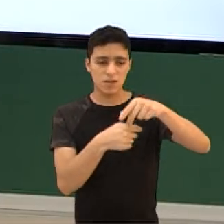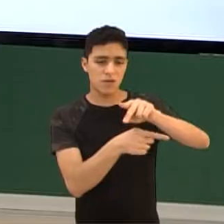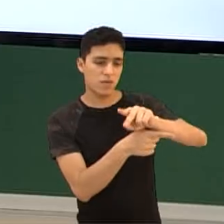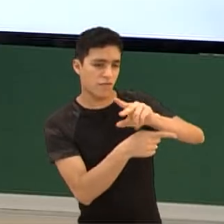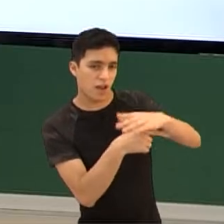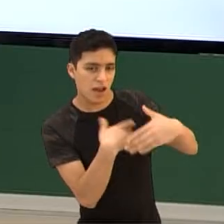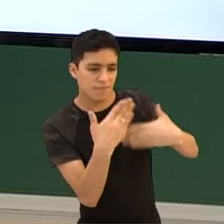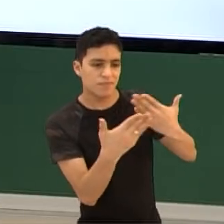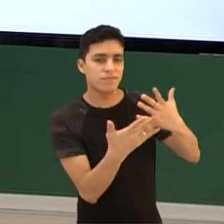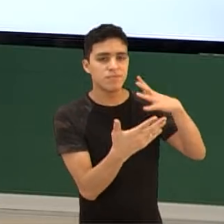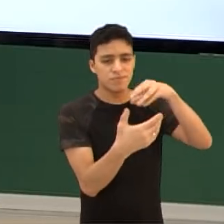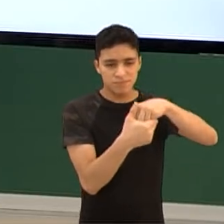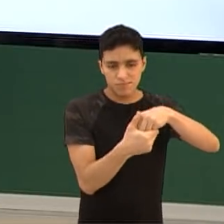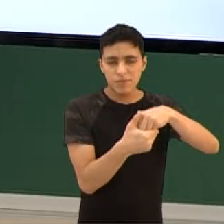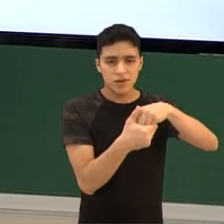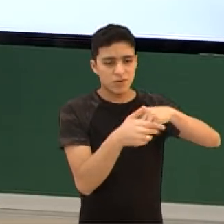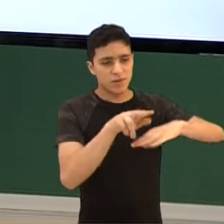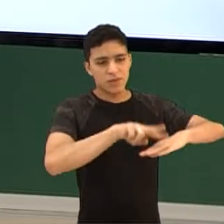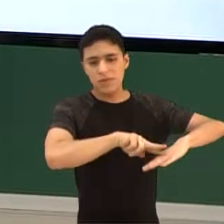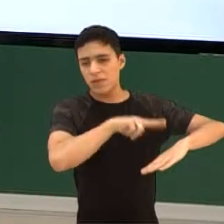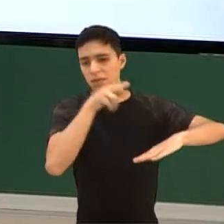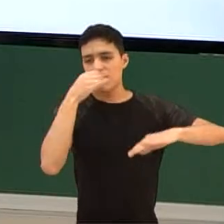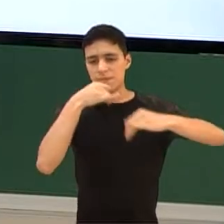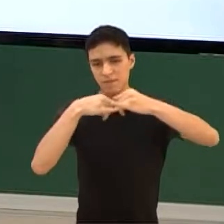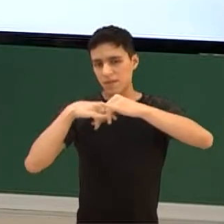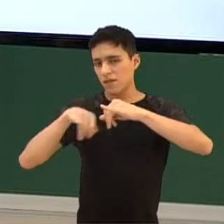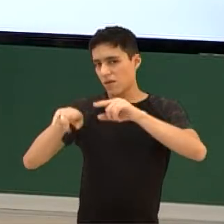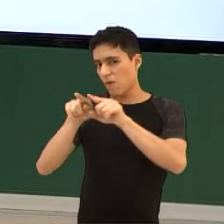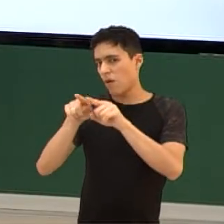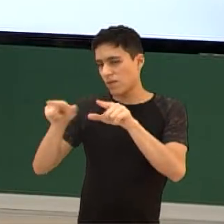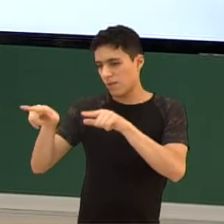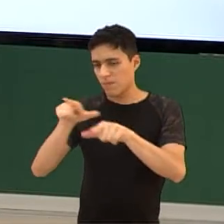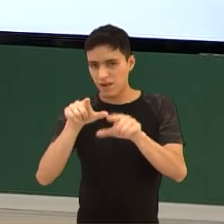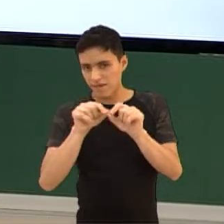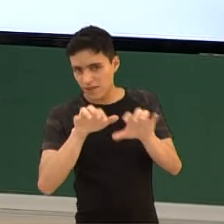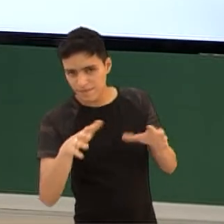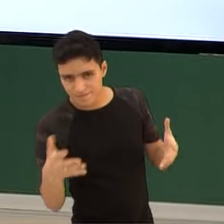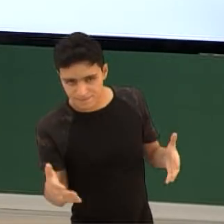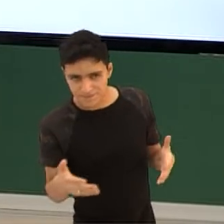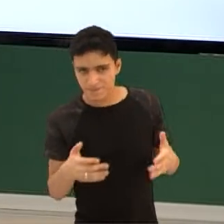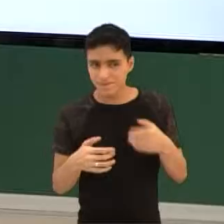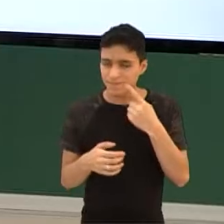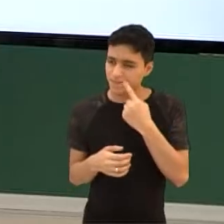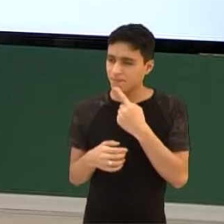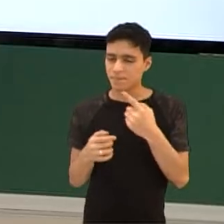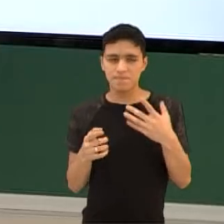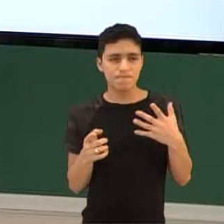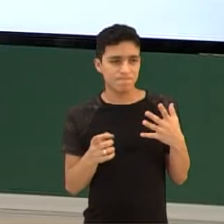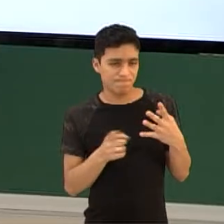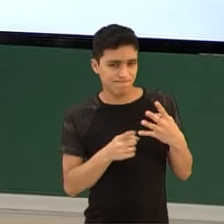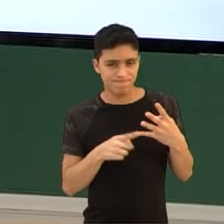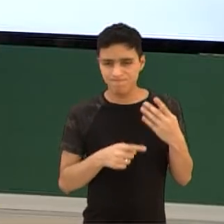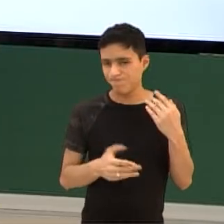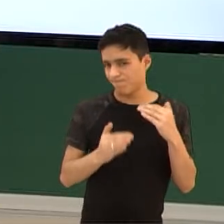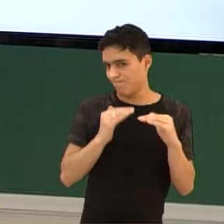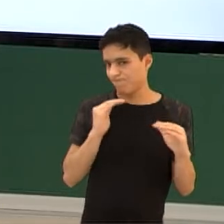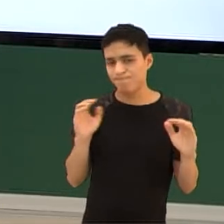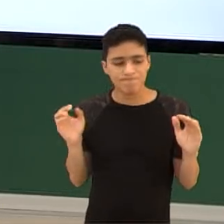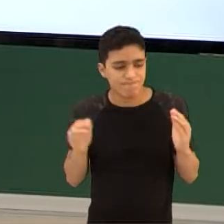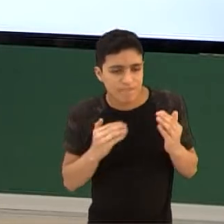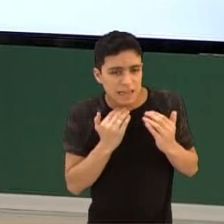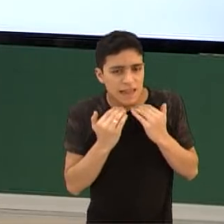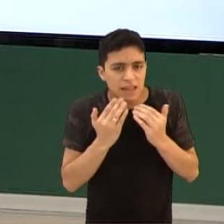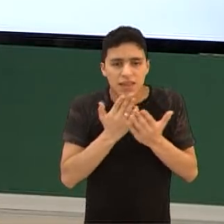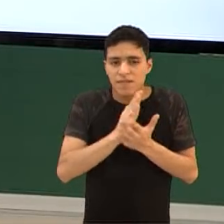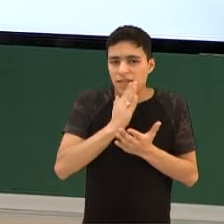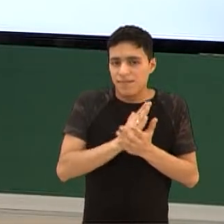poder dissipar essa energia, no caso como um trabalho, certo? E essa questão aqui alternativa também, alternativa D não tem nada a ver. OK,